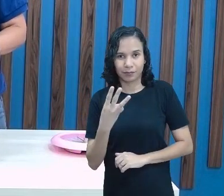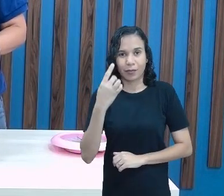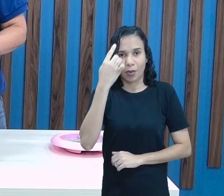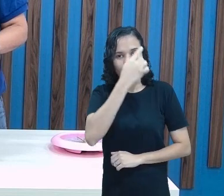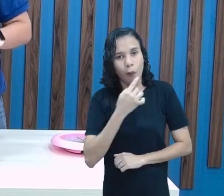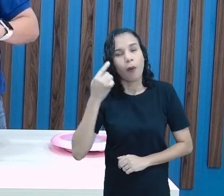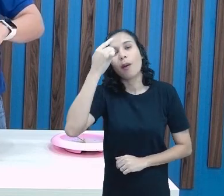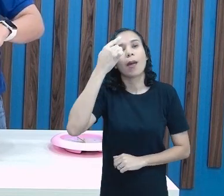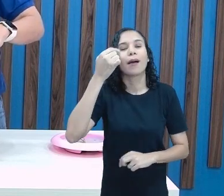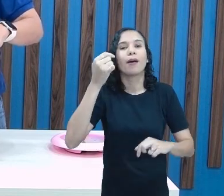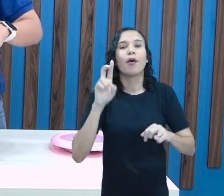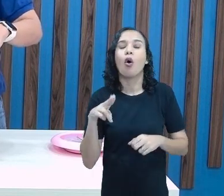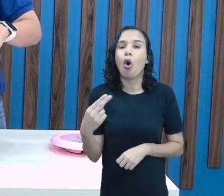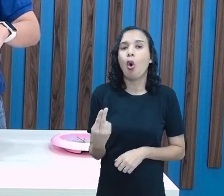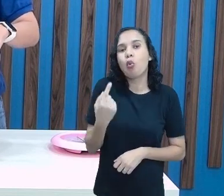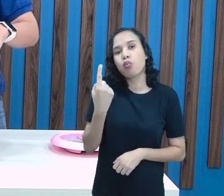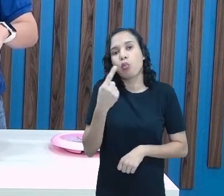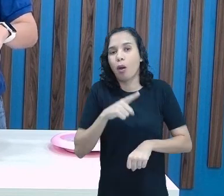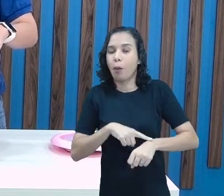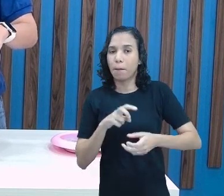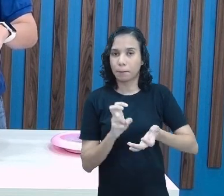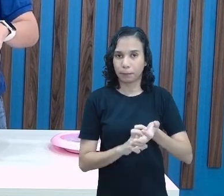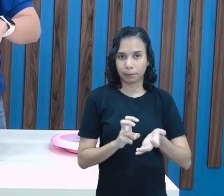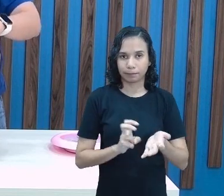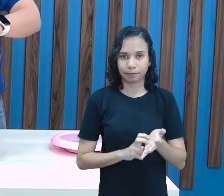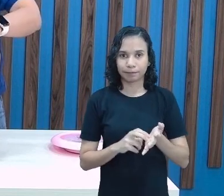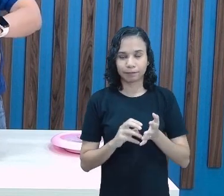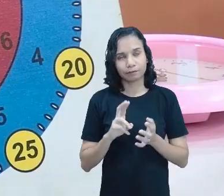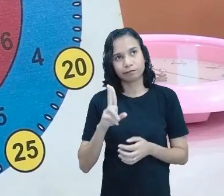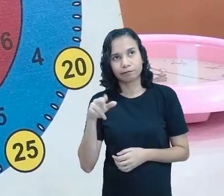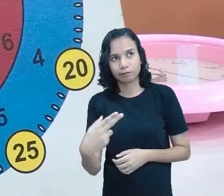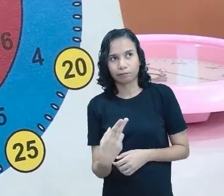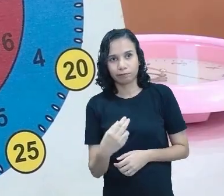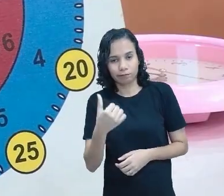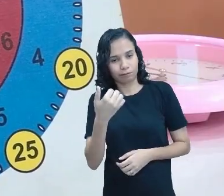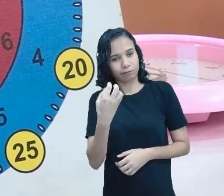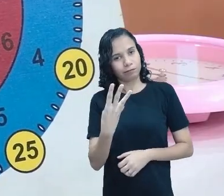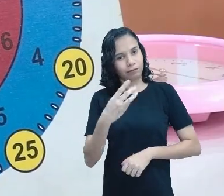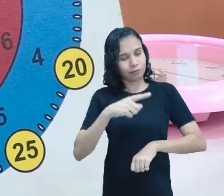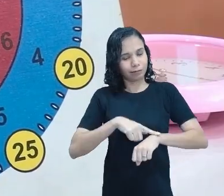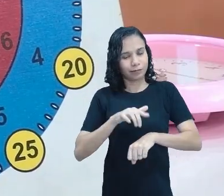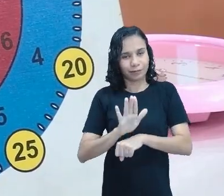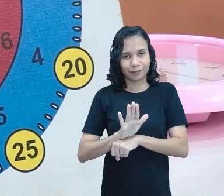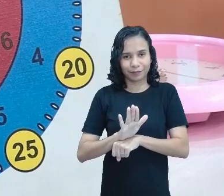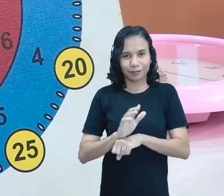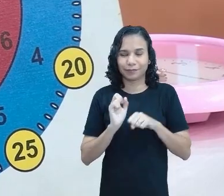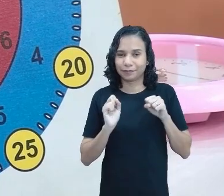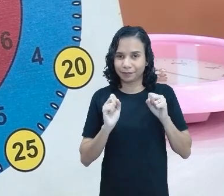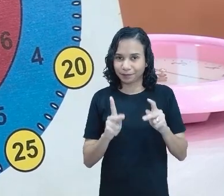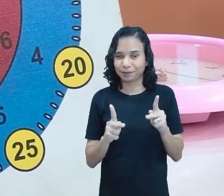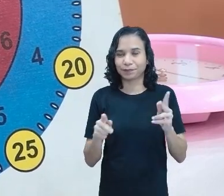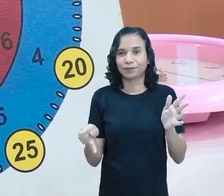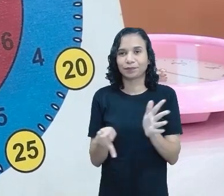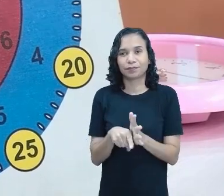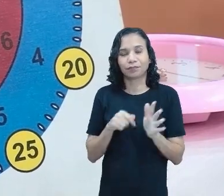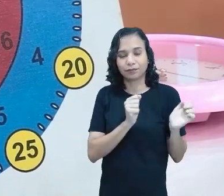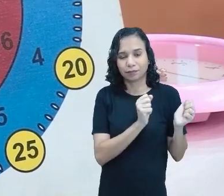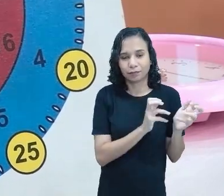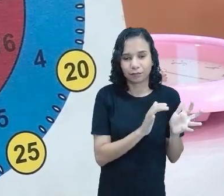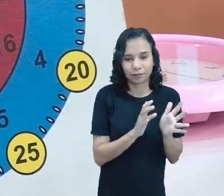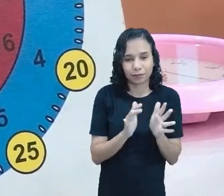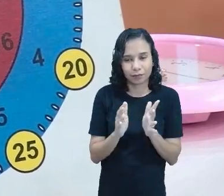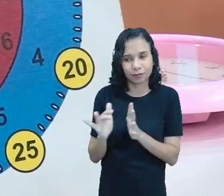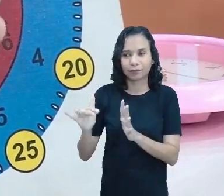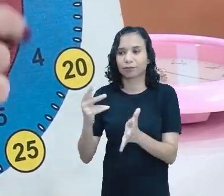da tarde, ou 1h da manhã, ou 13 horas da tarde, ok? E assim